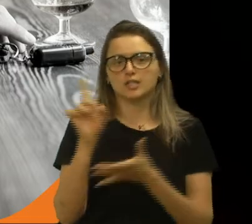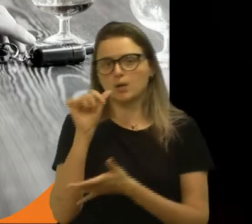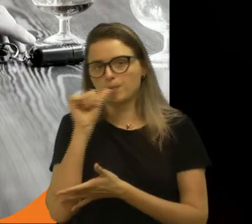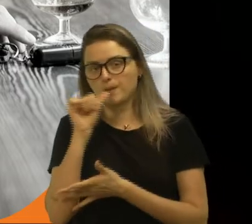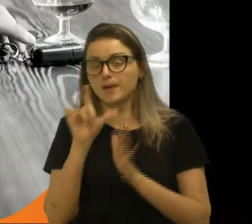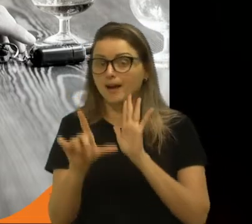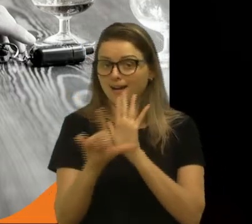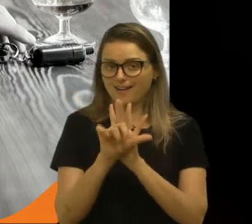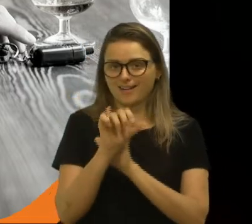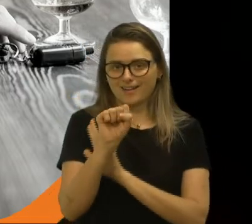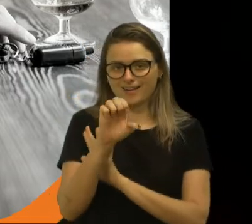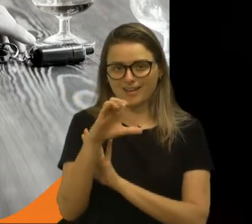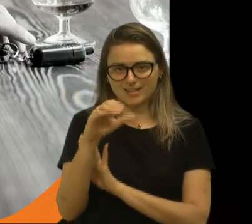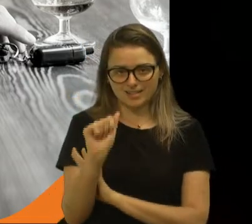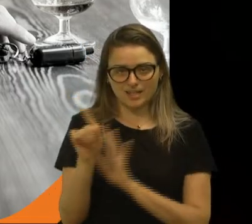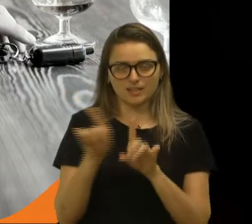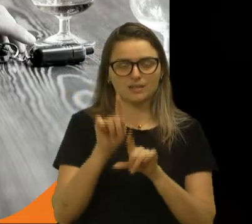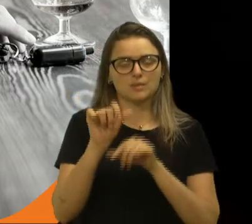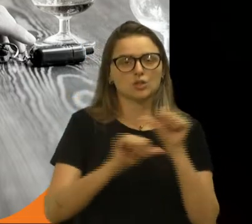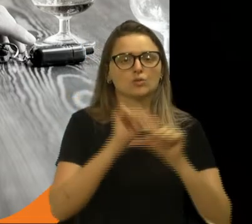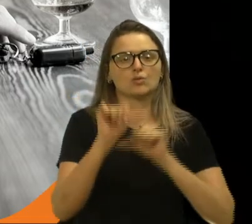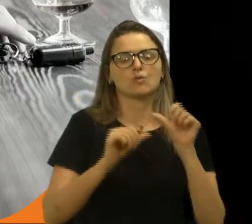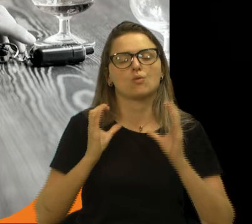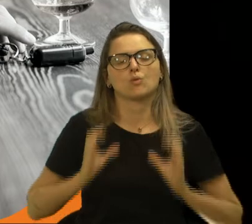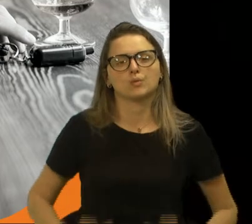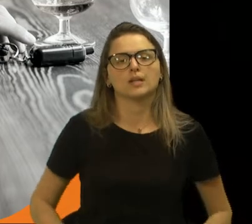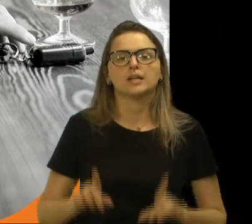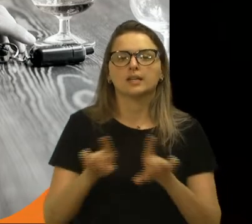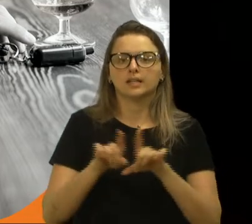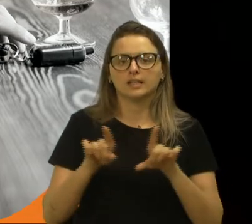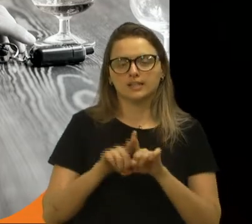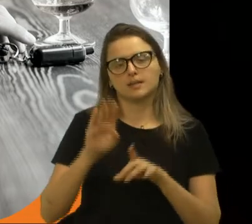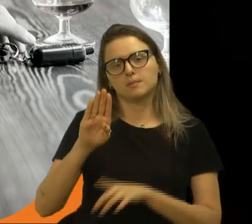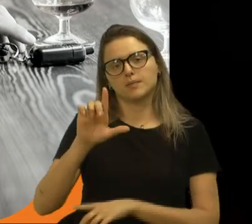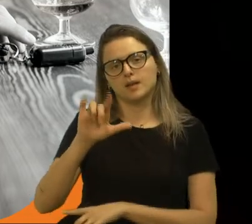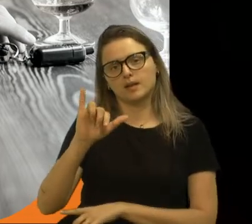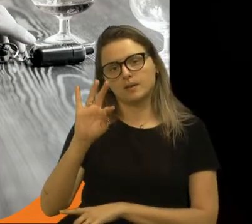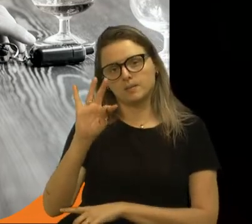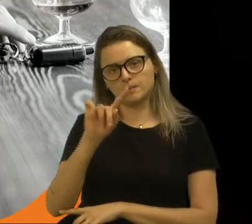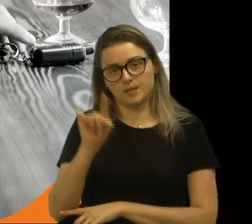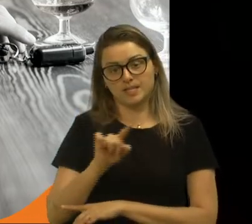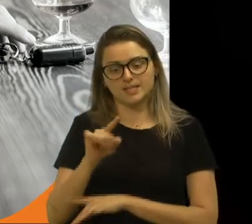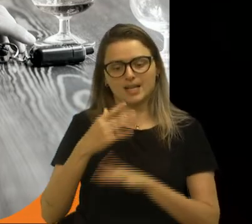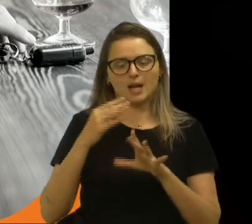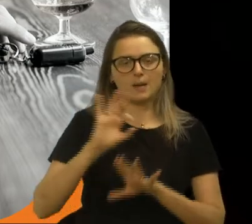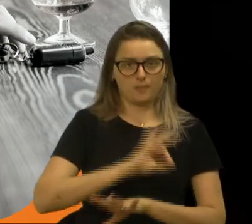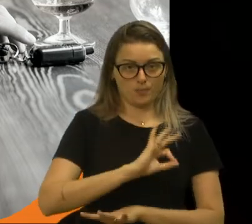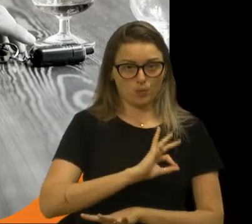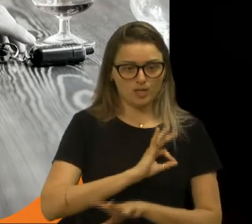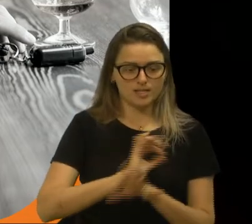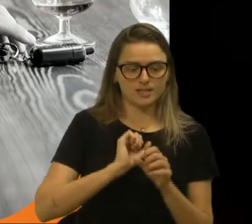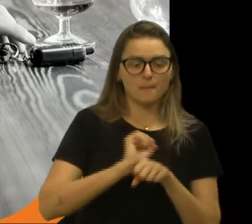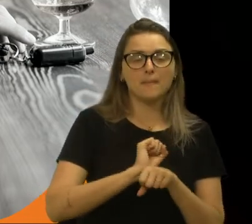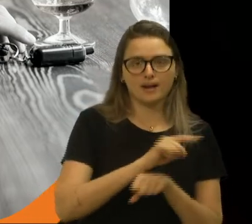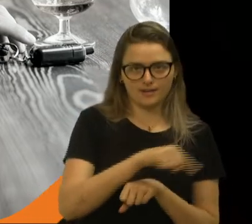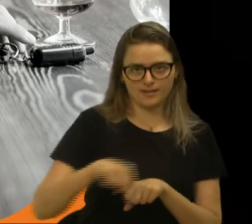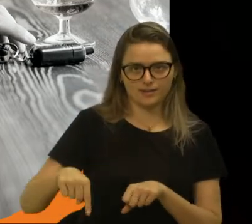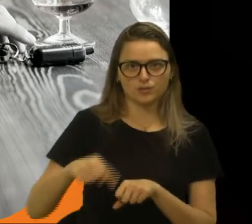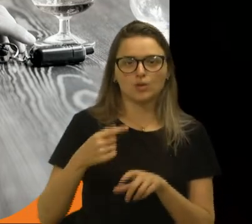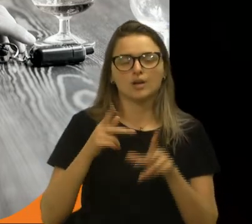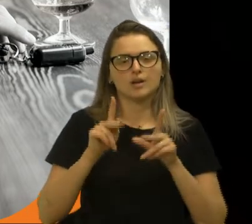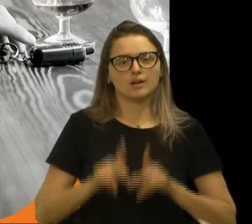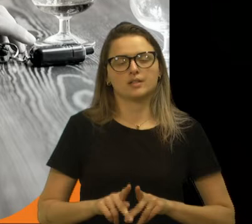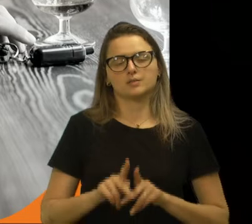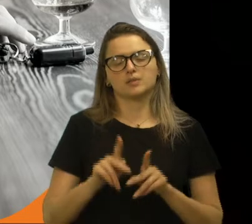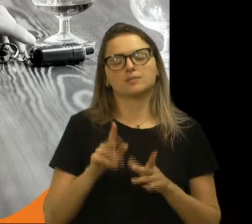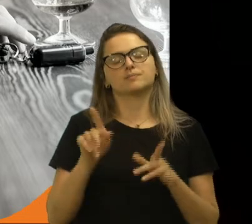bastante o comportamento, né, e o aumento do número de blitz também fez com que acidentes relacionados ao uso